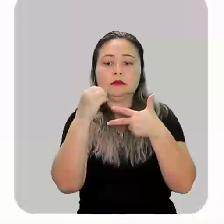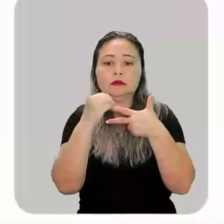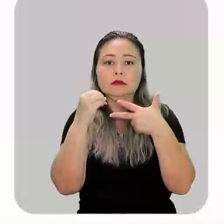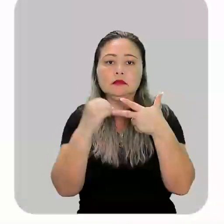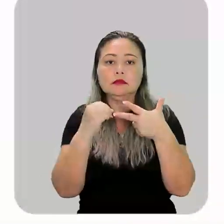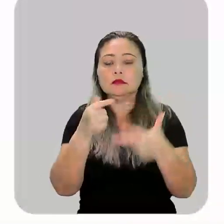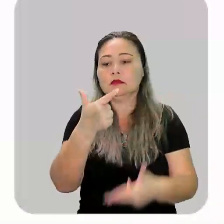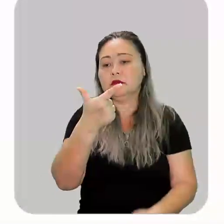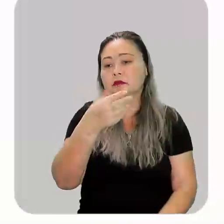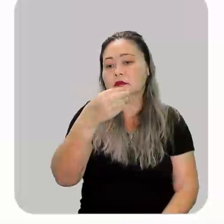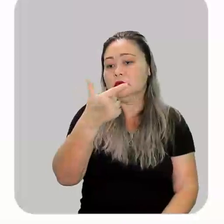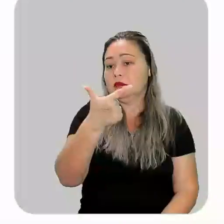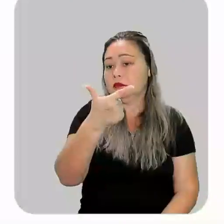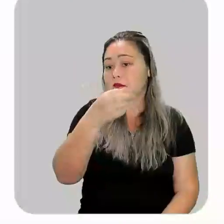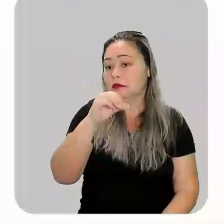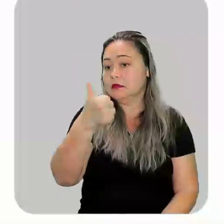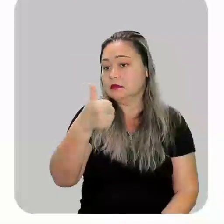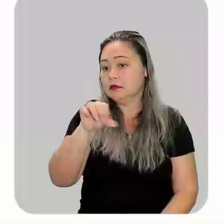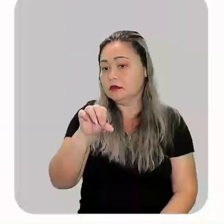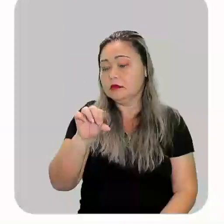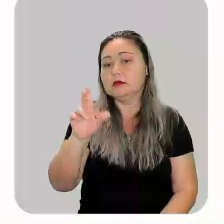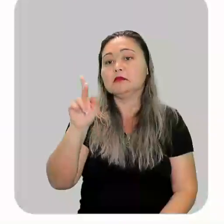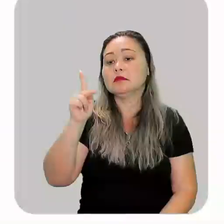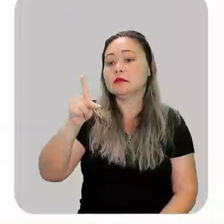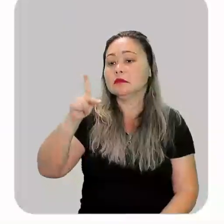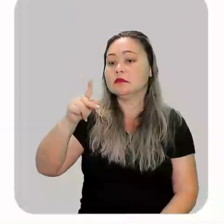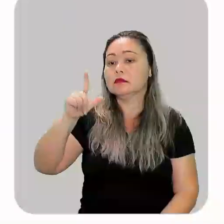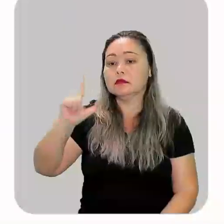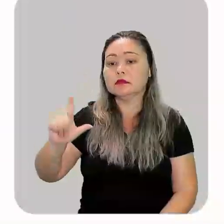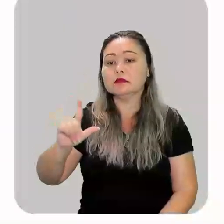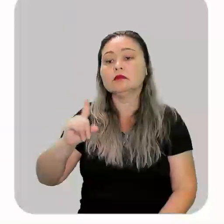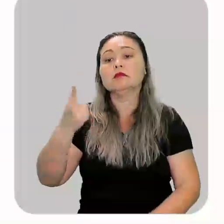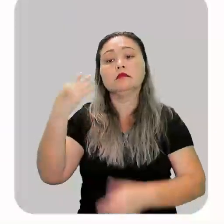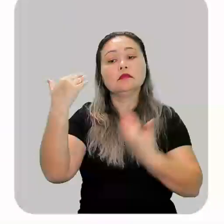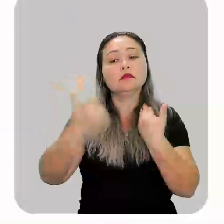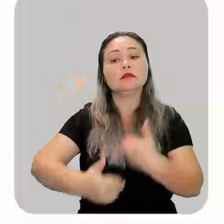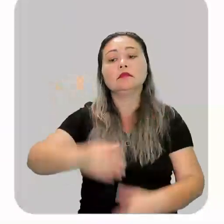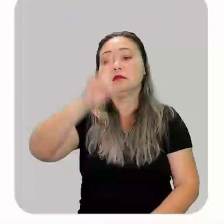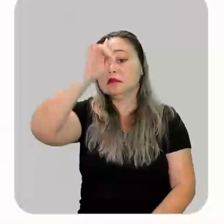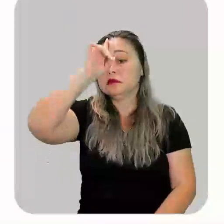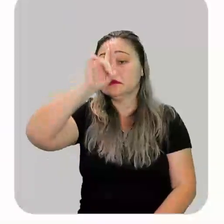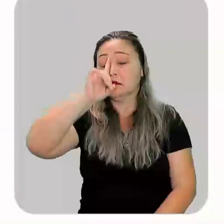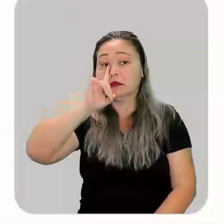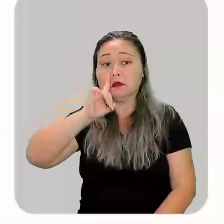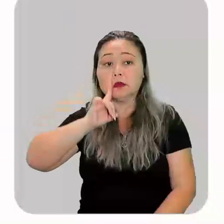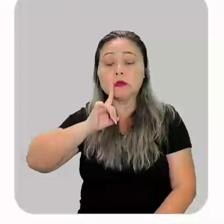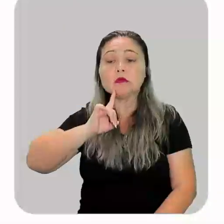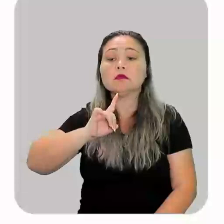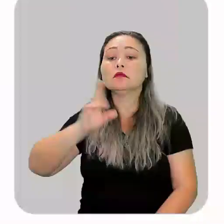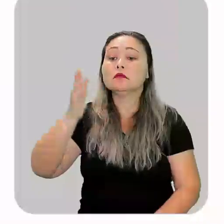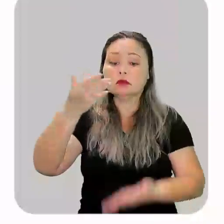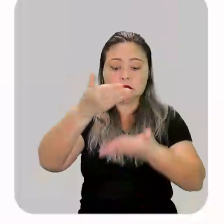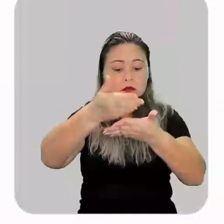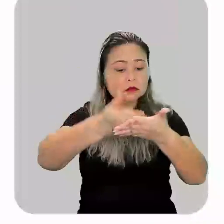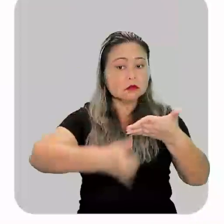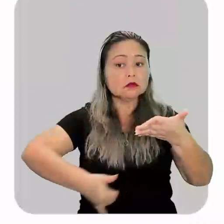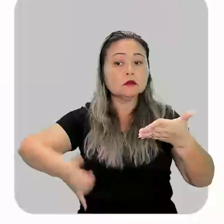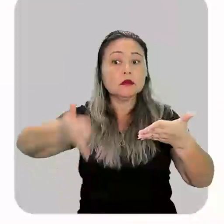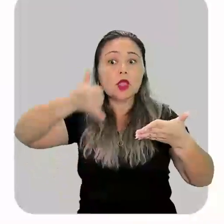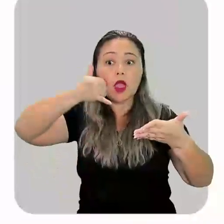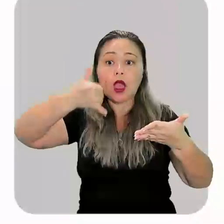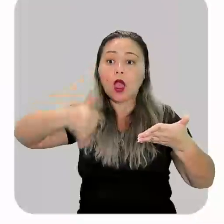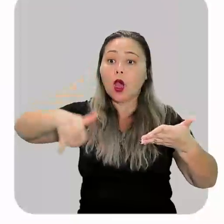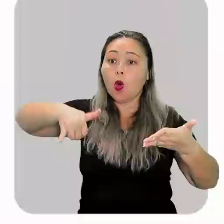2019, prova amarela, PPL. A conta de telefone de uma loja